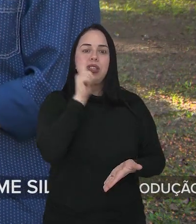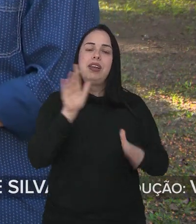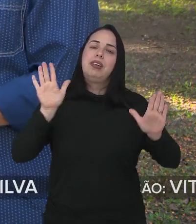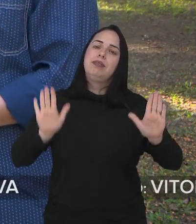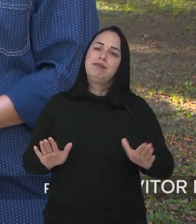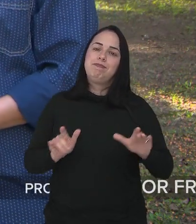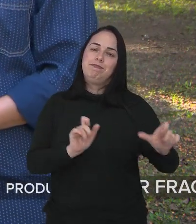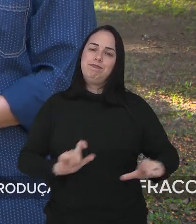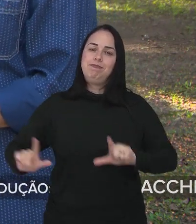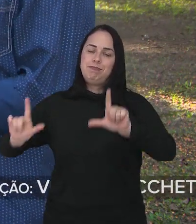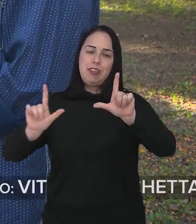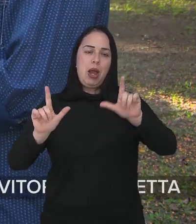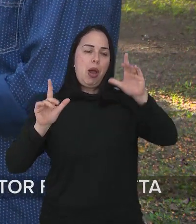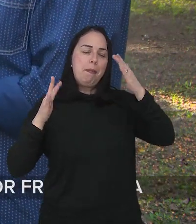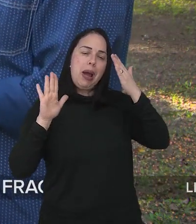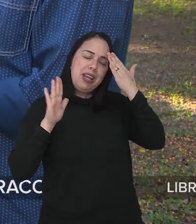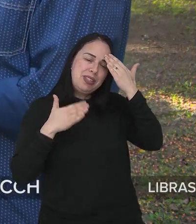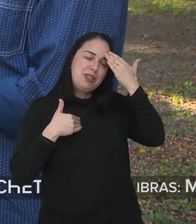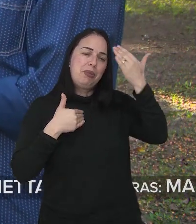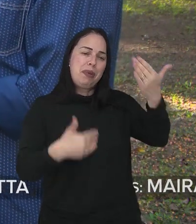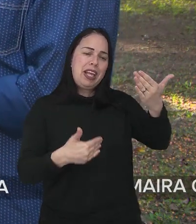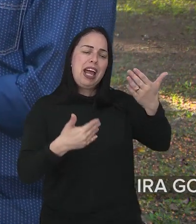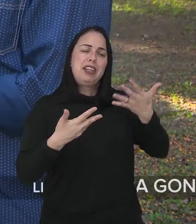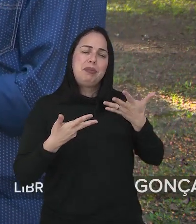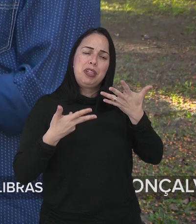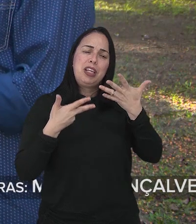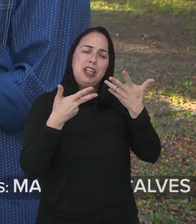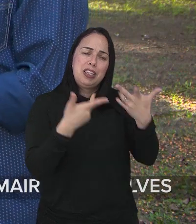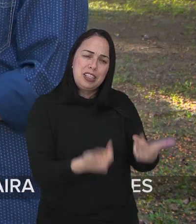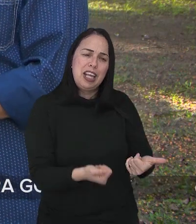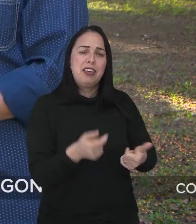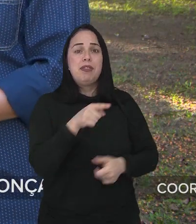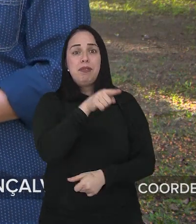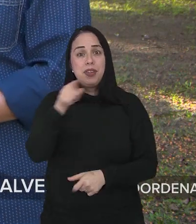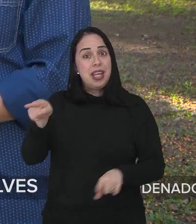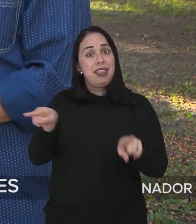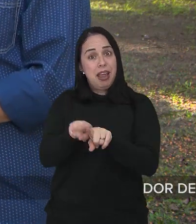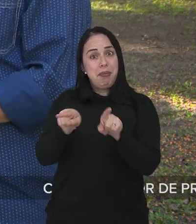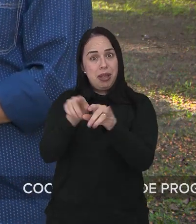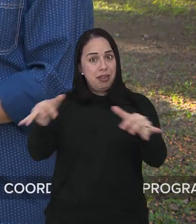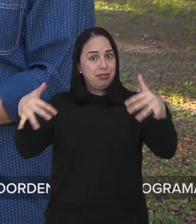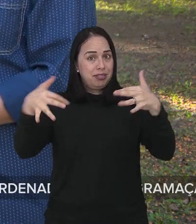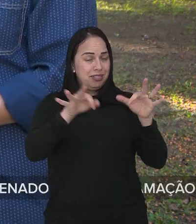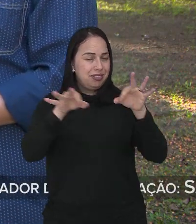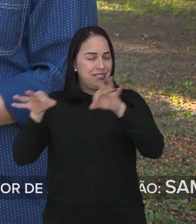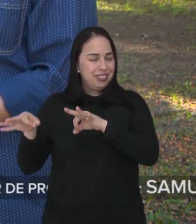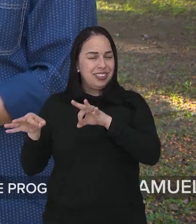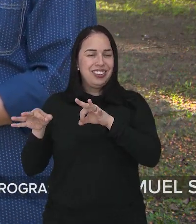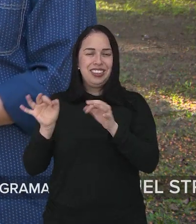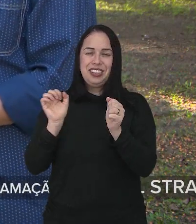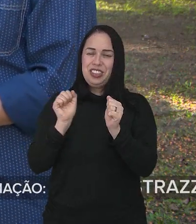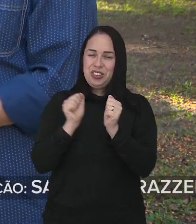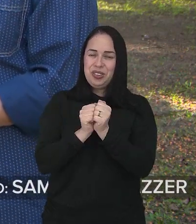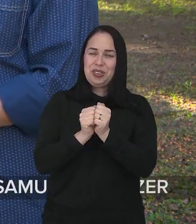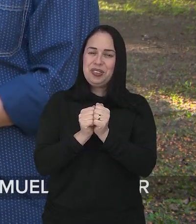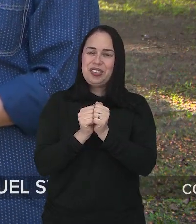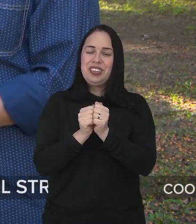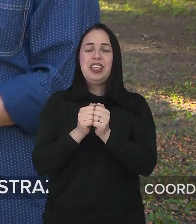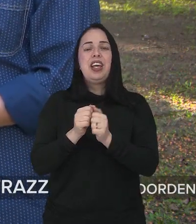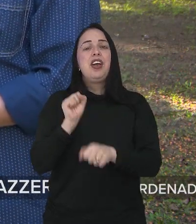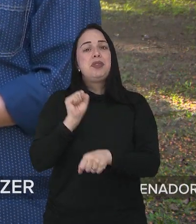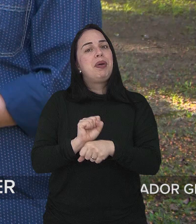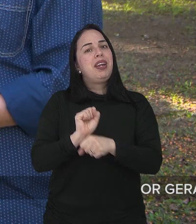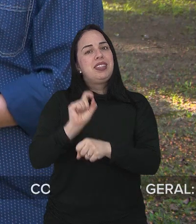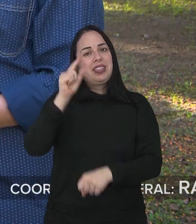terminar rapidinho, Cíntia, obrigada, viu, por ter estado com a gente nesse programa. Você também, muito obrigada por estar comigo em mais um programa. Eu te espero